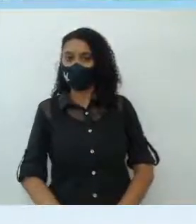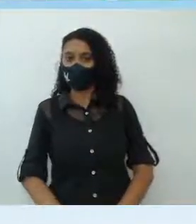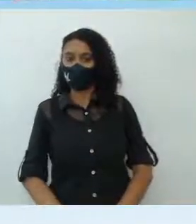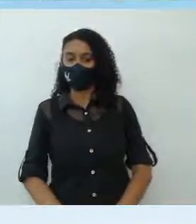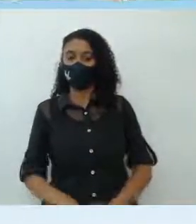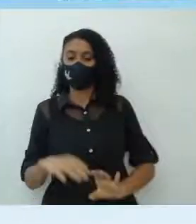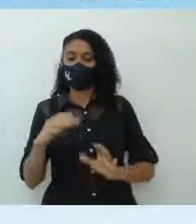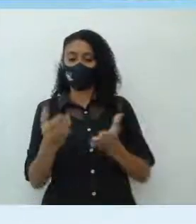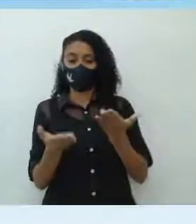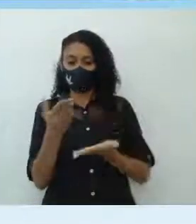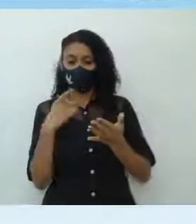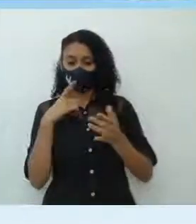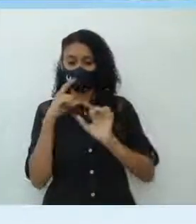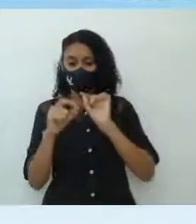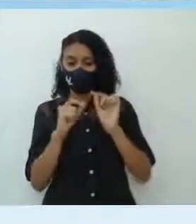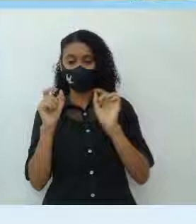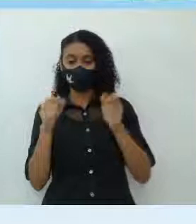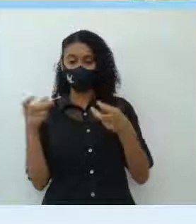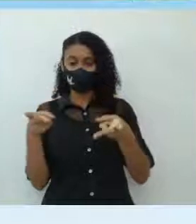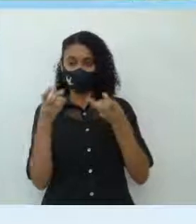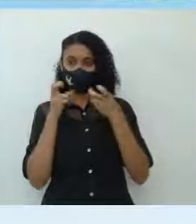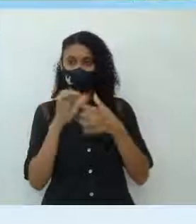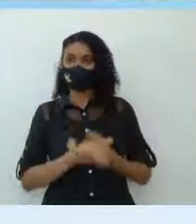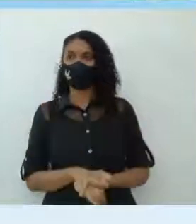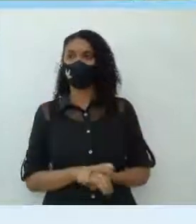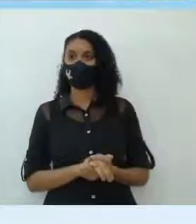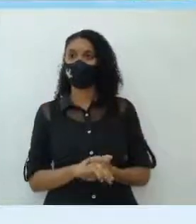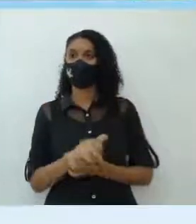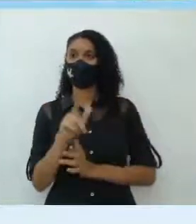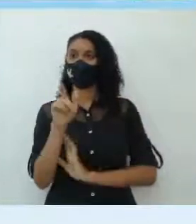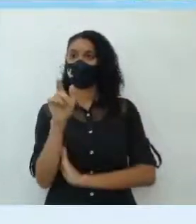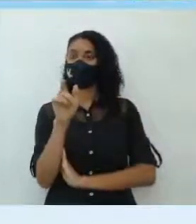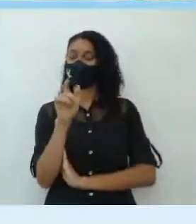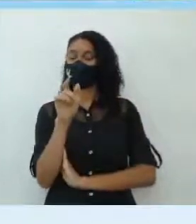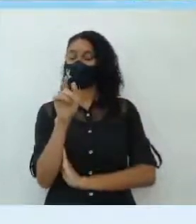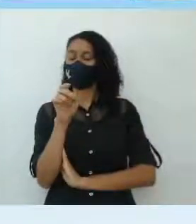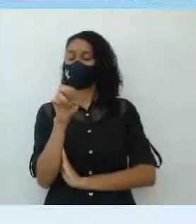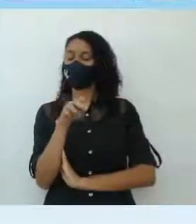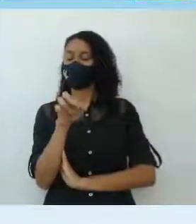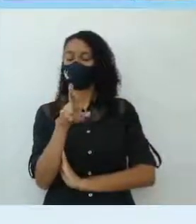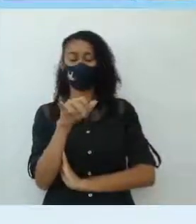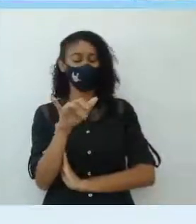dessas bolinhas, a gente pode observar aí de forma genérica, o valor não é tão